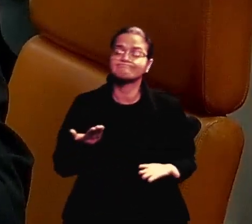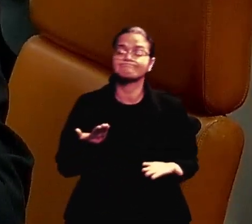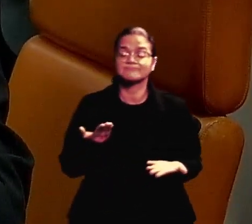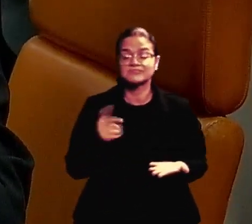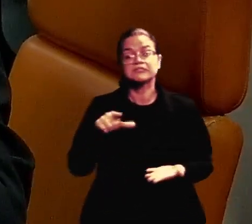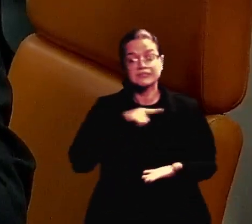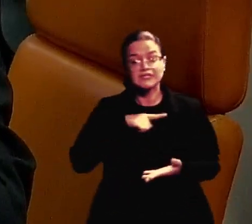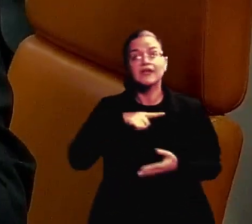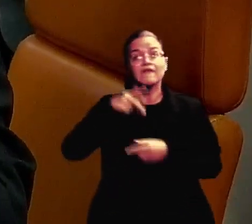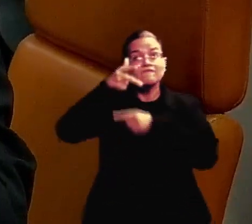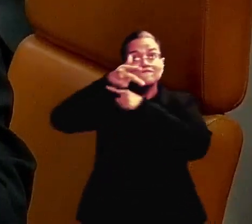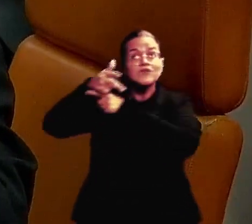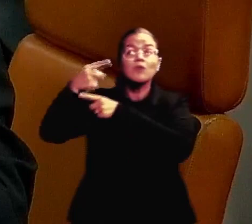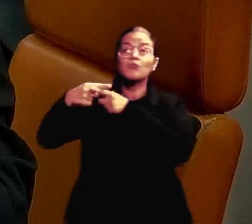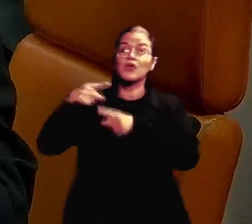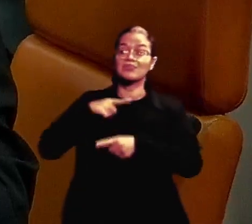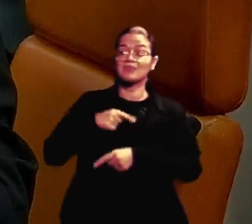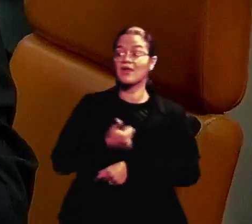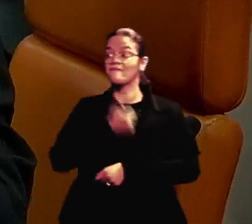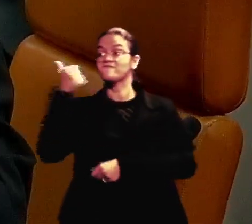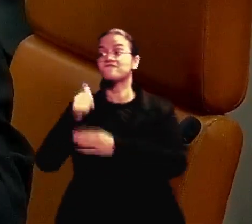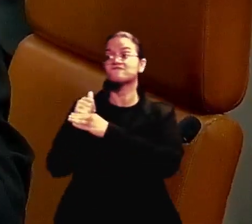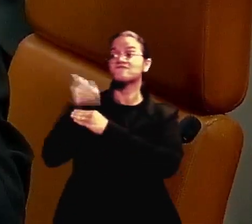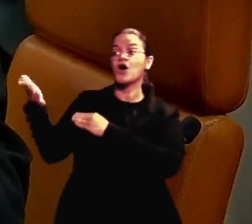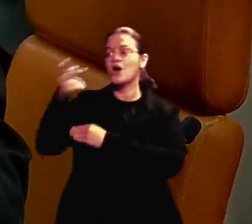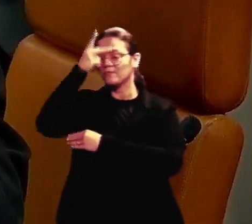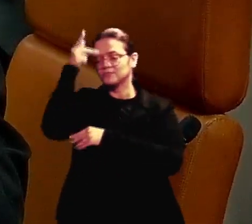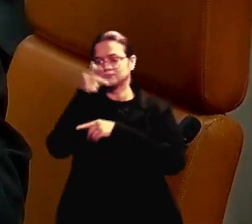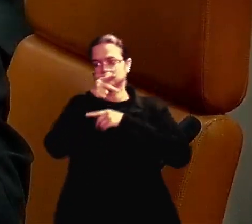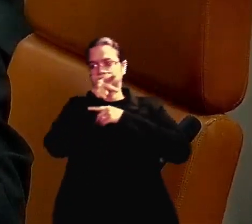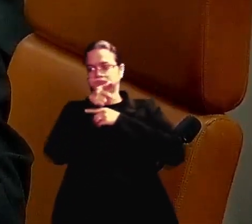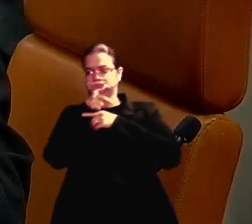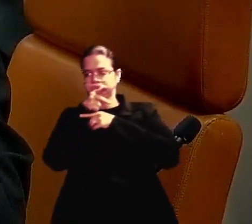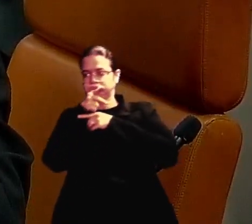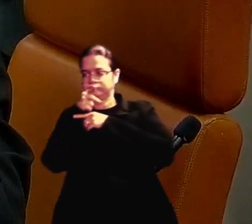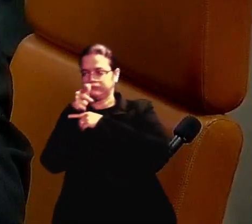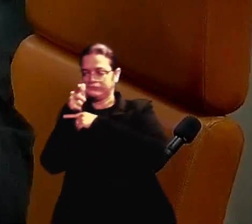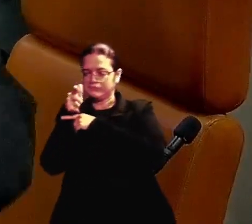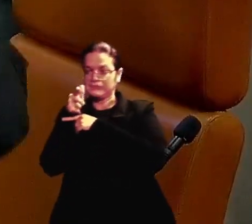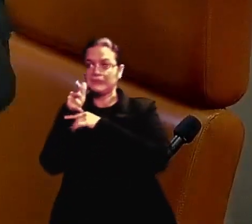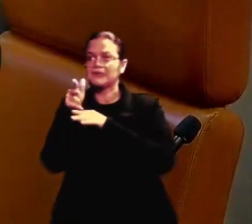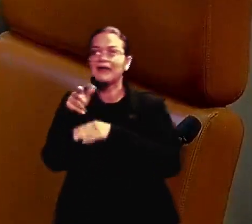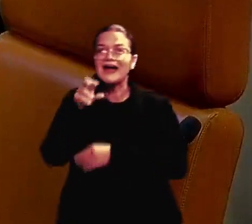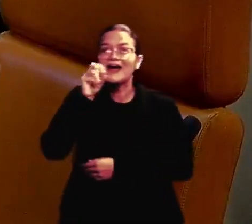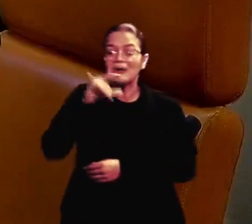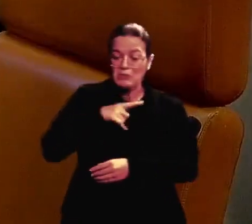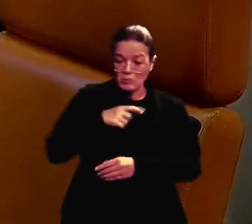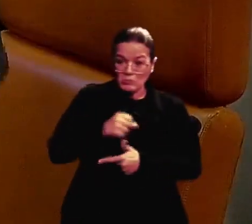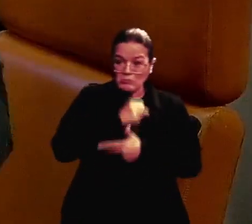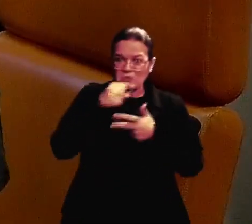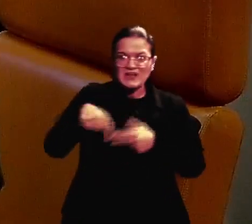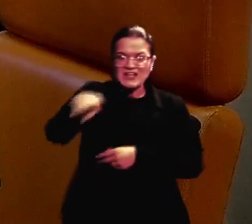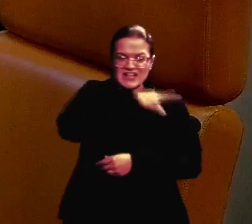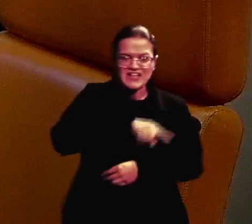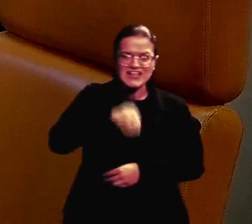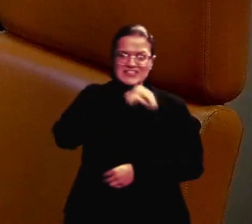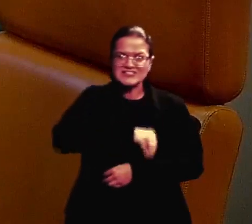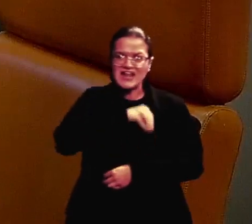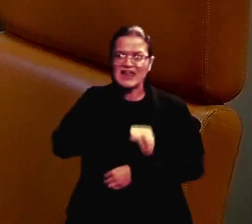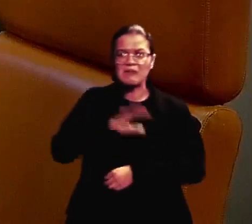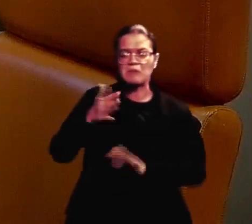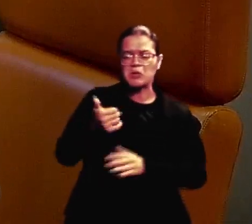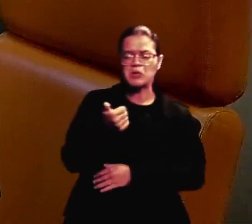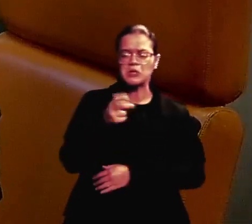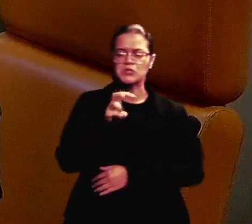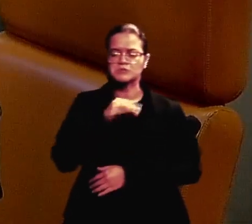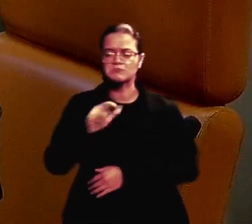Né? Não, pois é, foi filmado porque tinha alguém lá que não foi reprimido. Agora, o poder público, que aqueles policiais lá, nenhum deles ganhou menos que 15